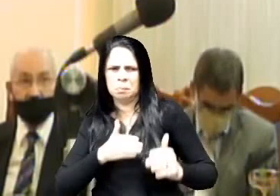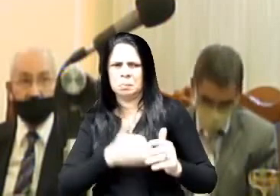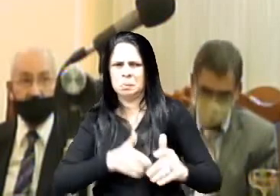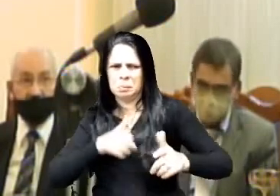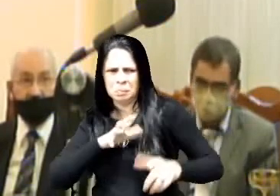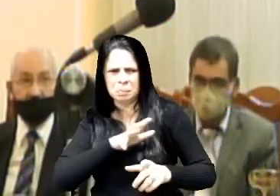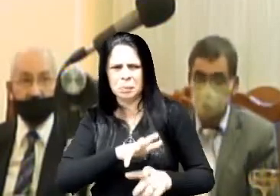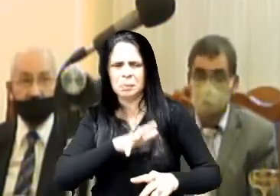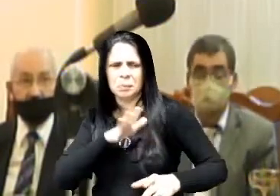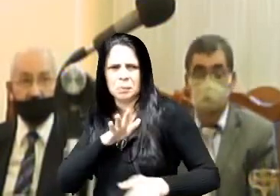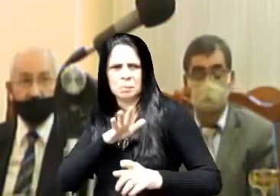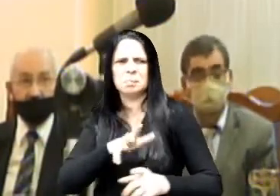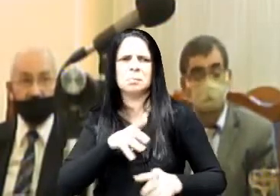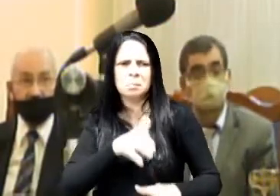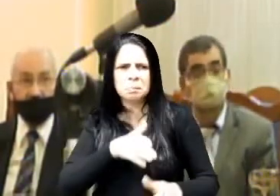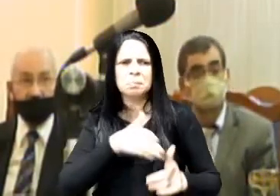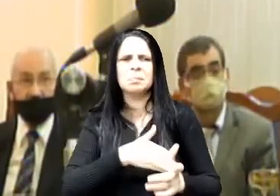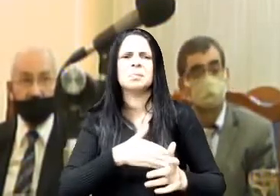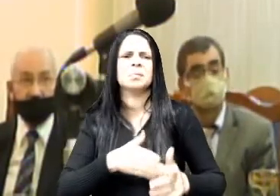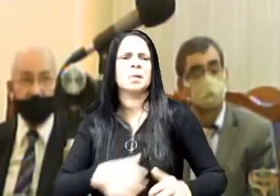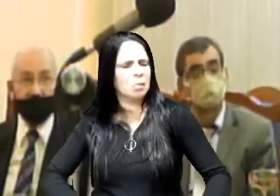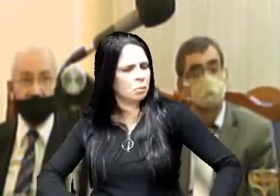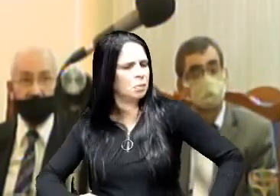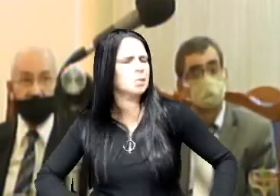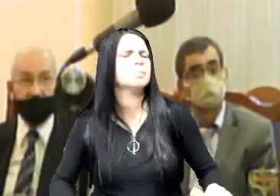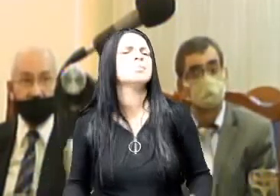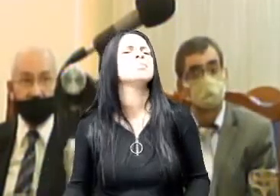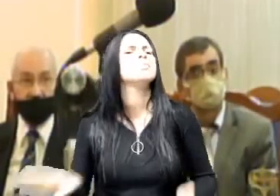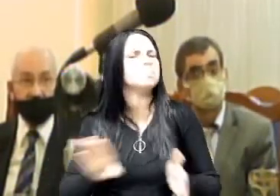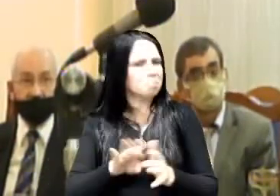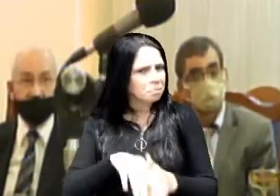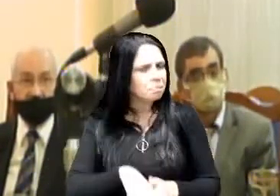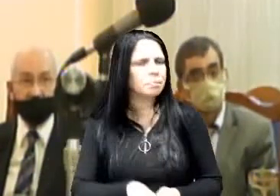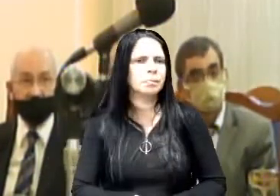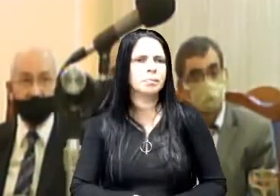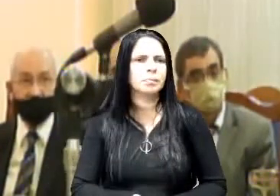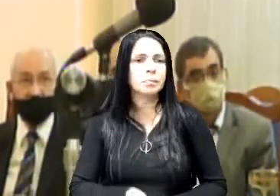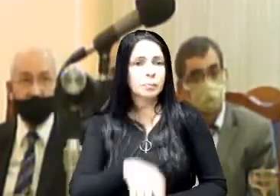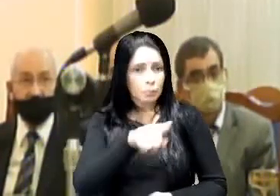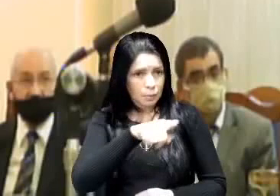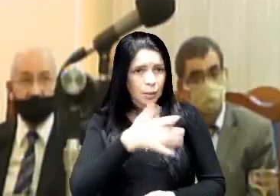vem. Eita, pastor. Você quer viver